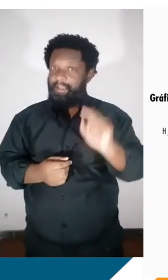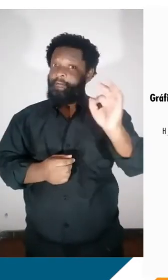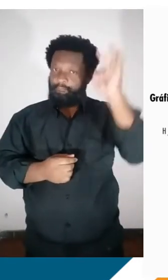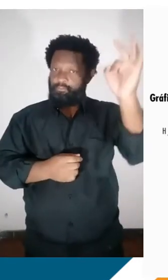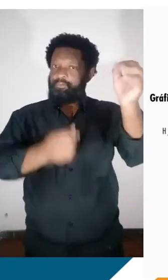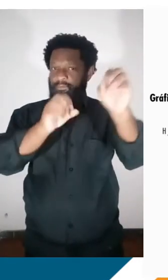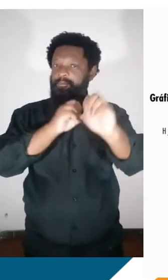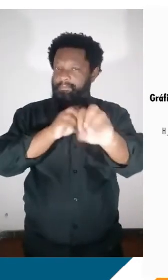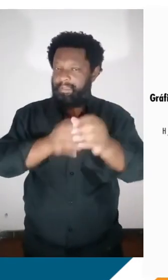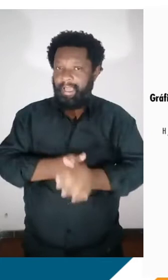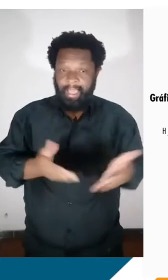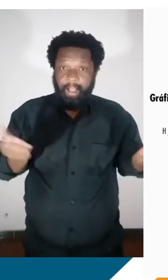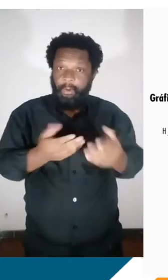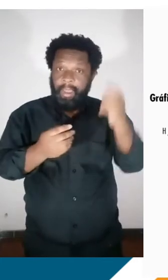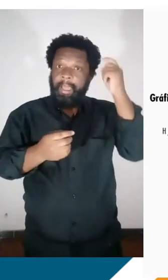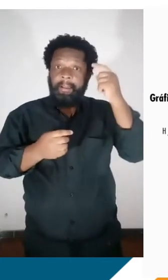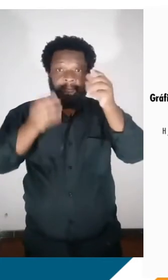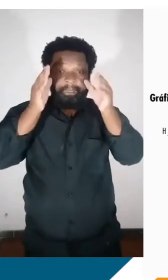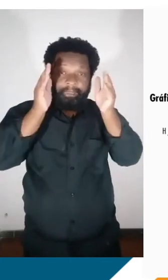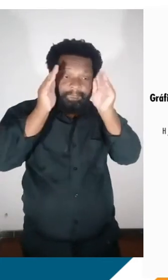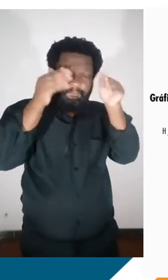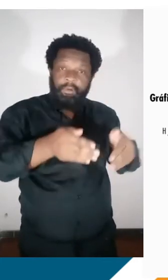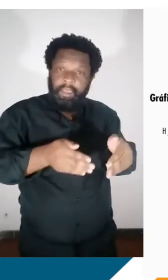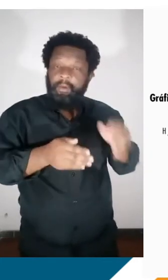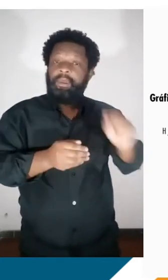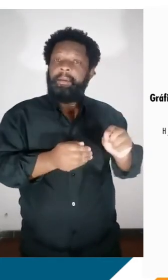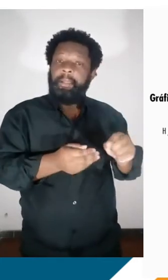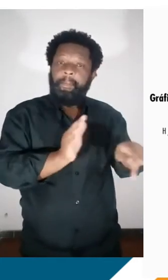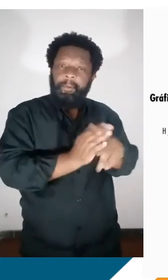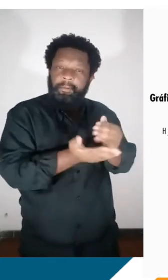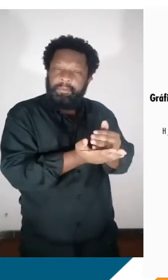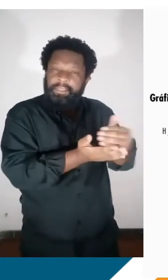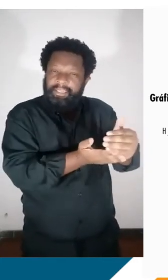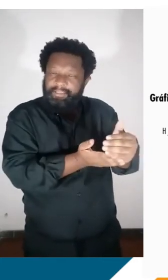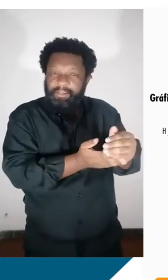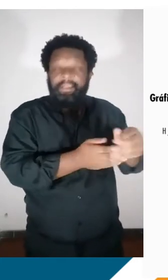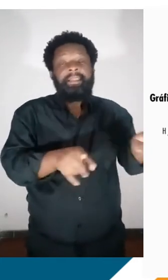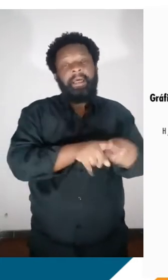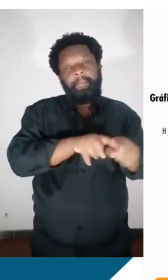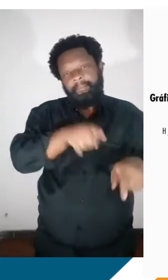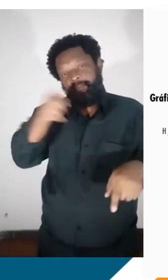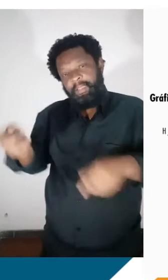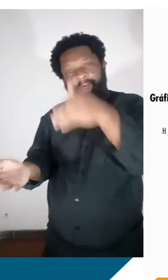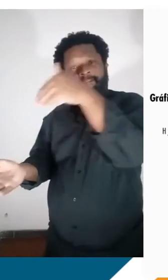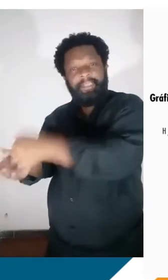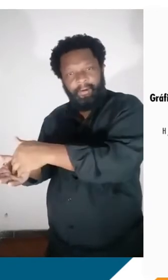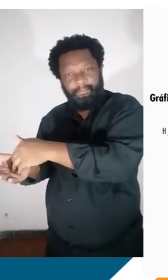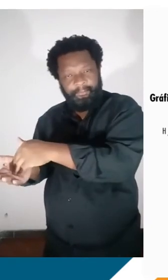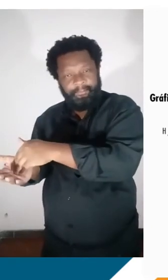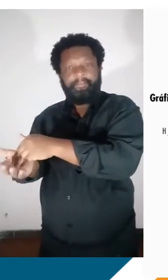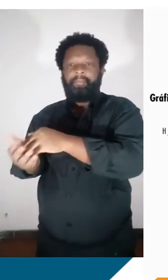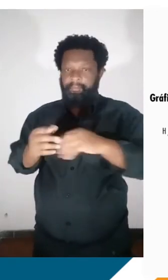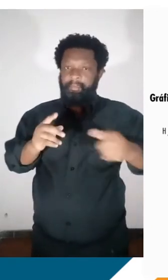Aqui nós estamos preocupados somente com a situação inicial da sua reação e da situação final da